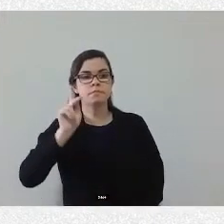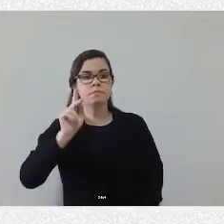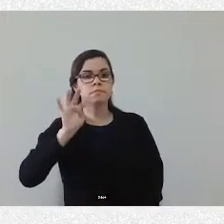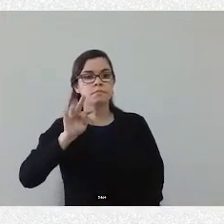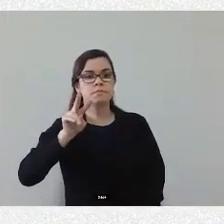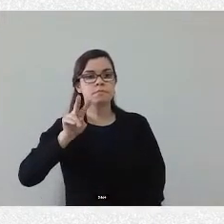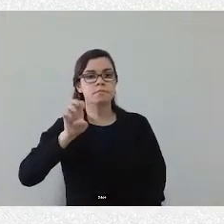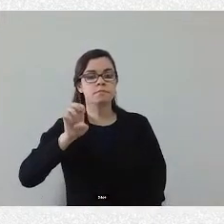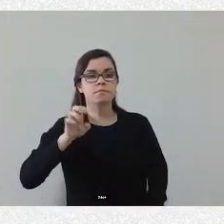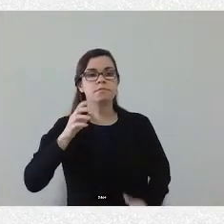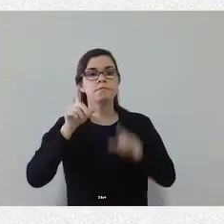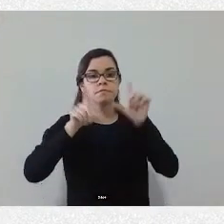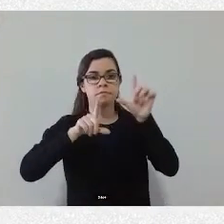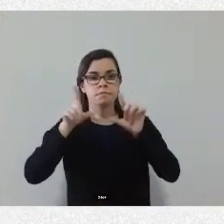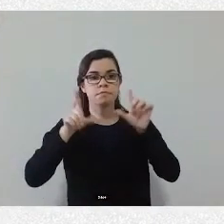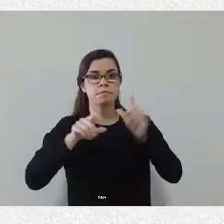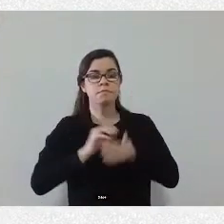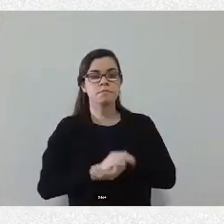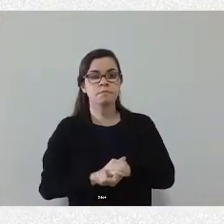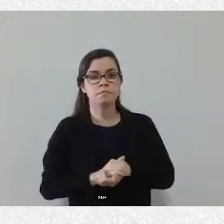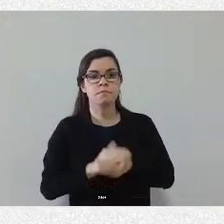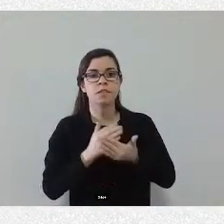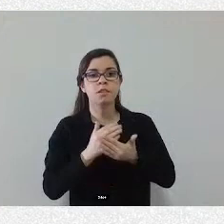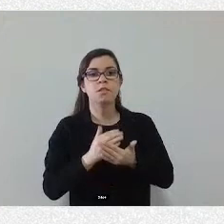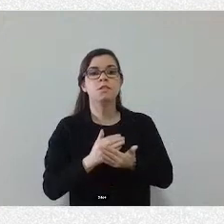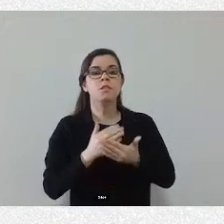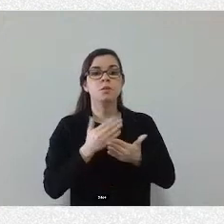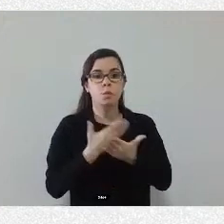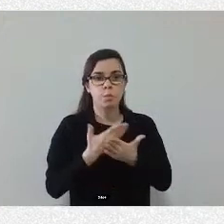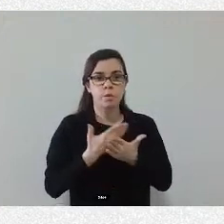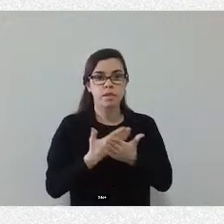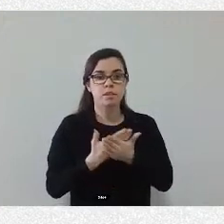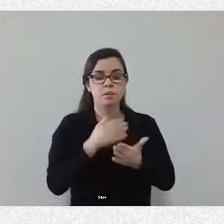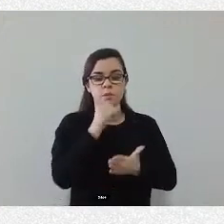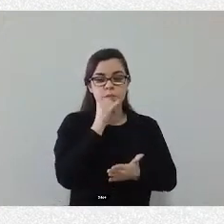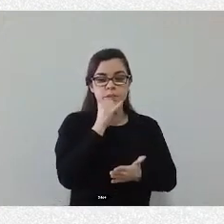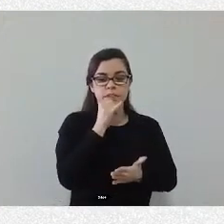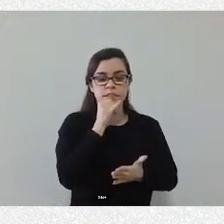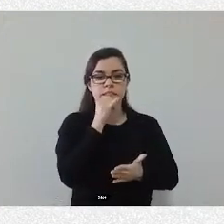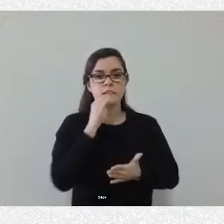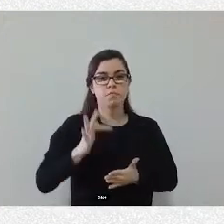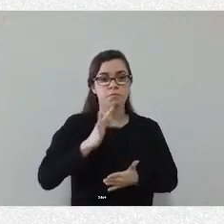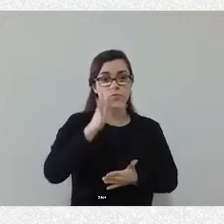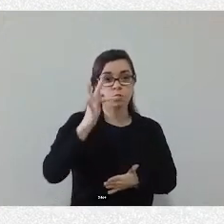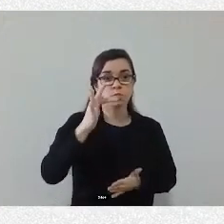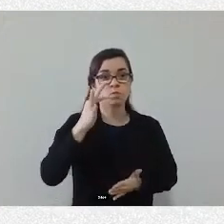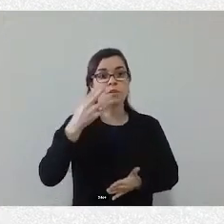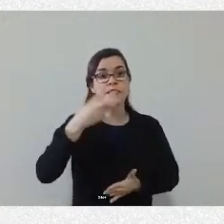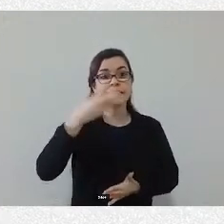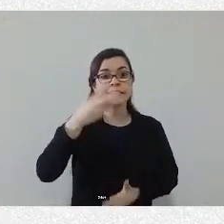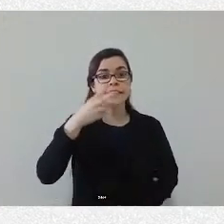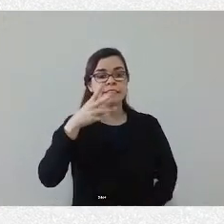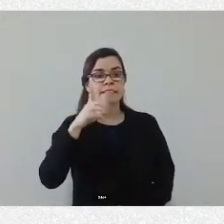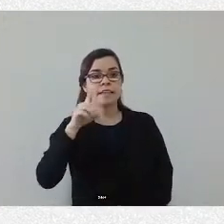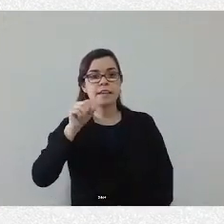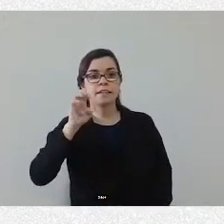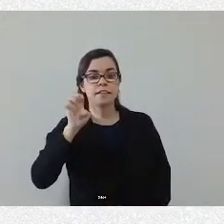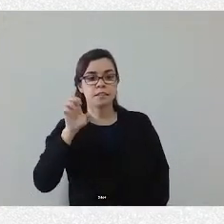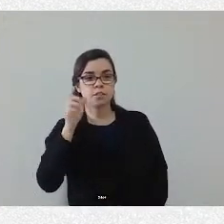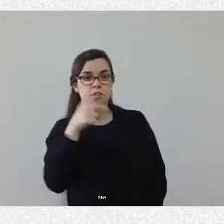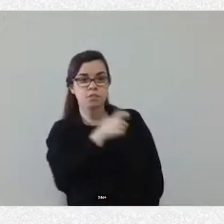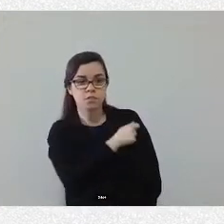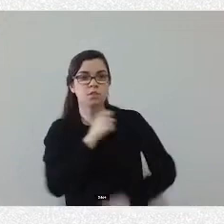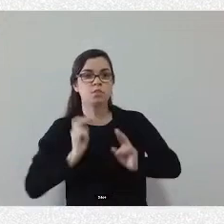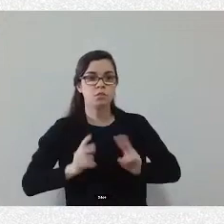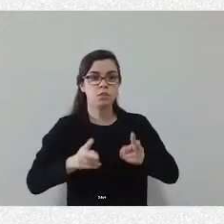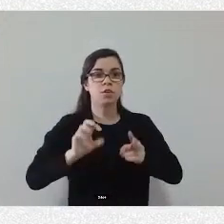terá continuidade com a dose de reforço ou terceira dose? Ou o estudo já inicia agora com apenas 100% da população acima de